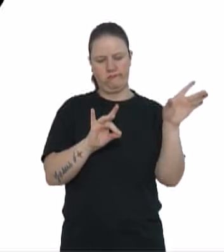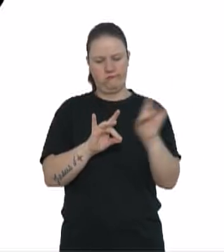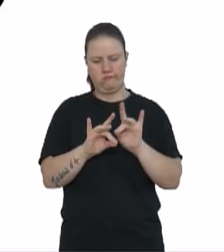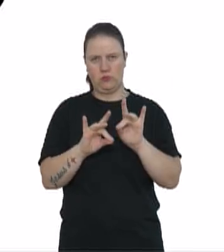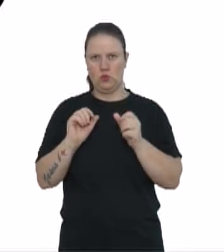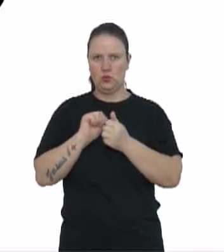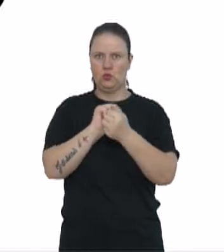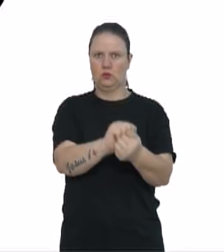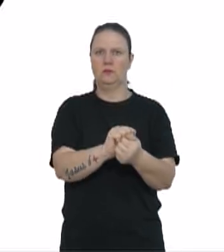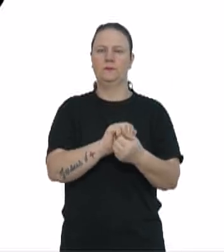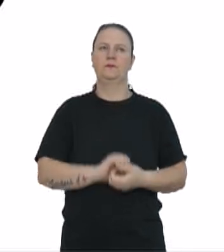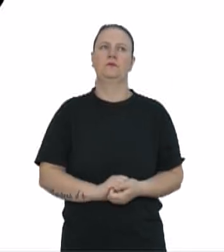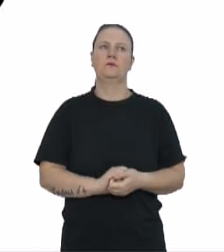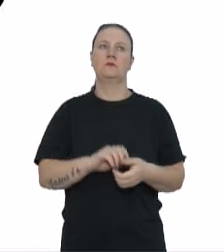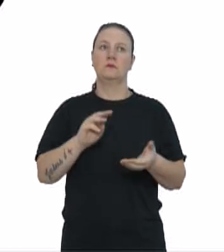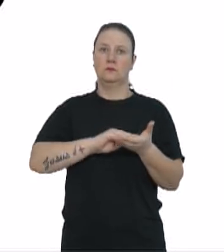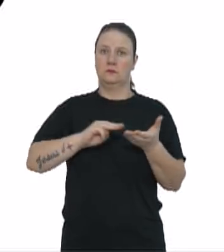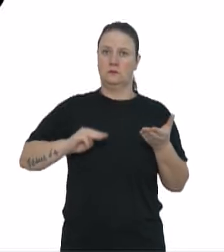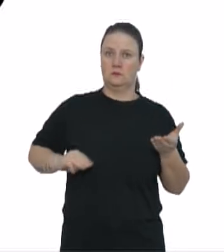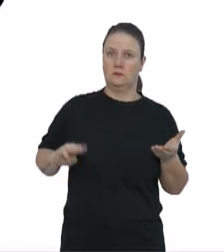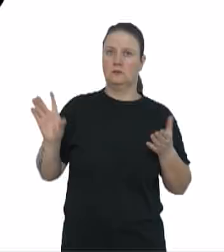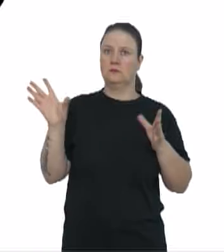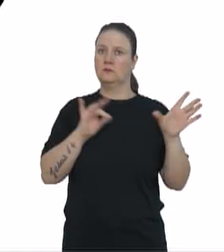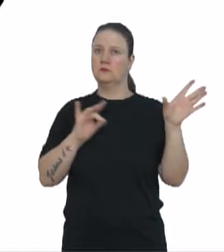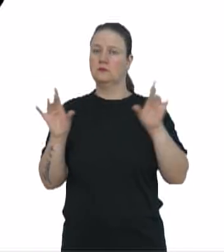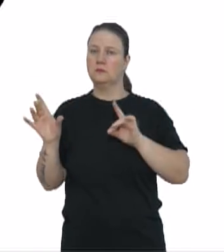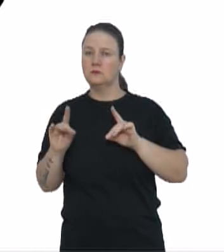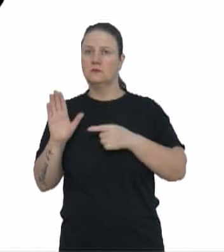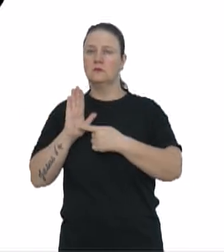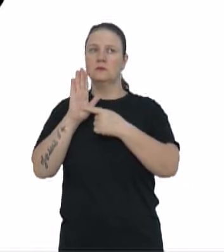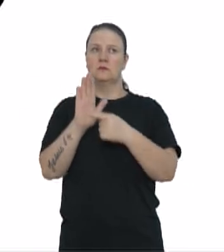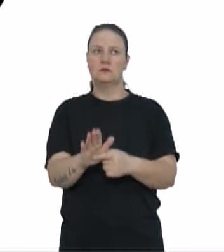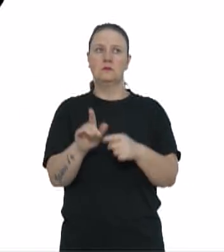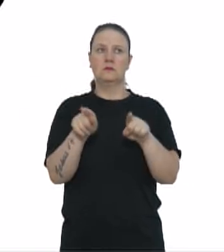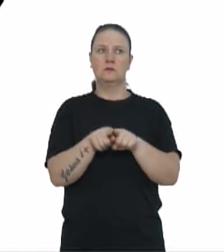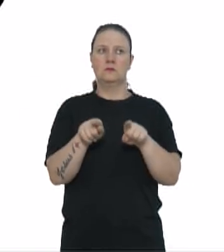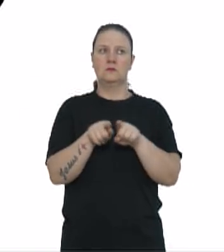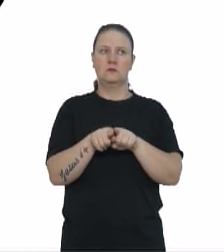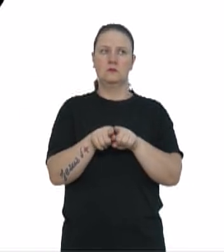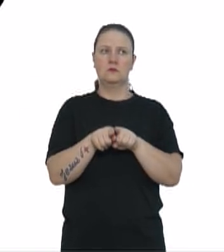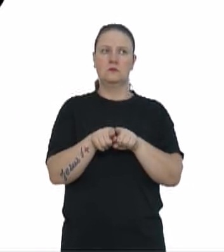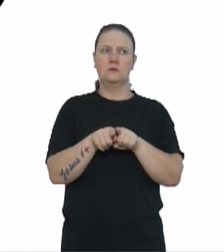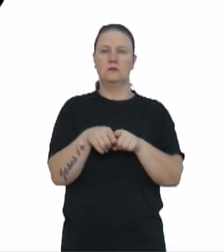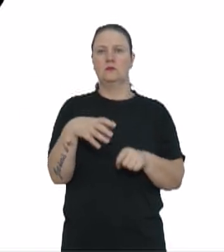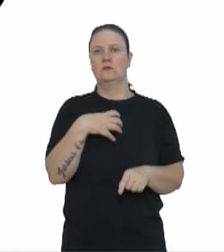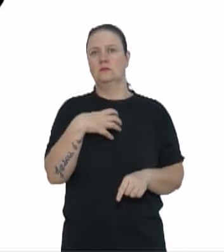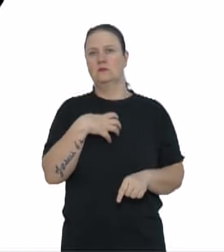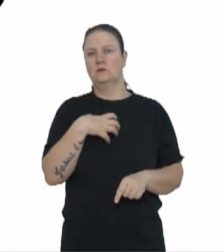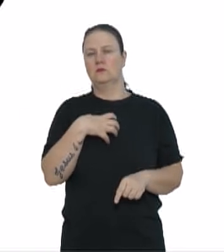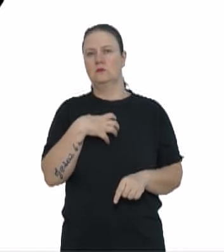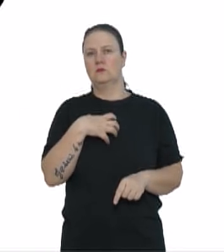Então, o princípio e o método da colagem, já presente, por exemplo, nos ready-made, que é pego